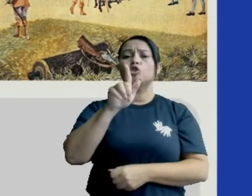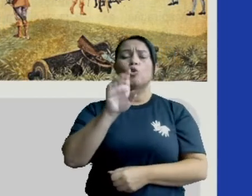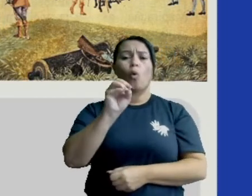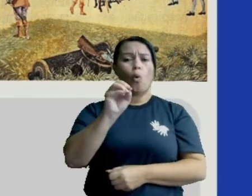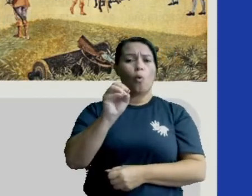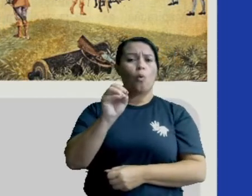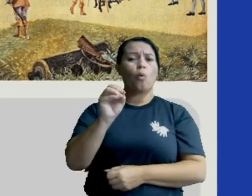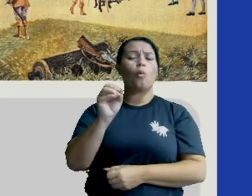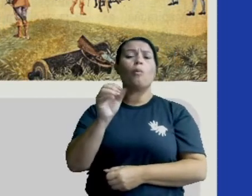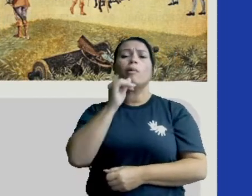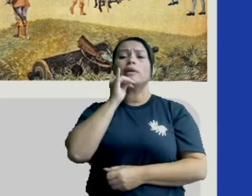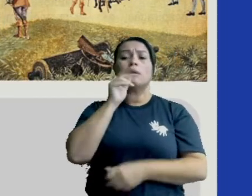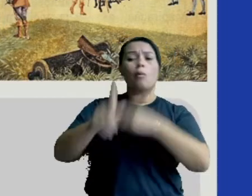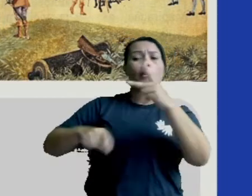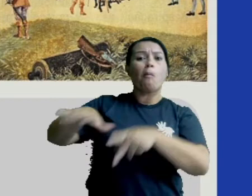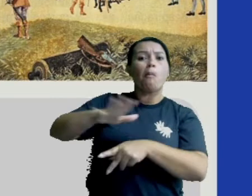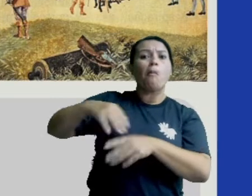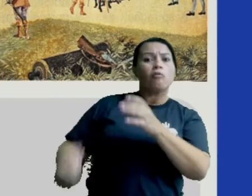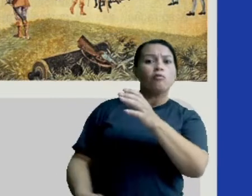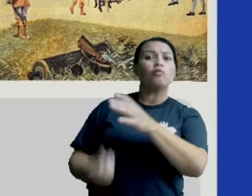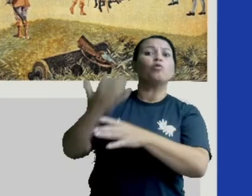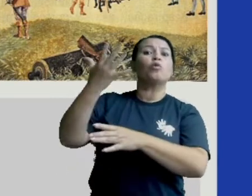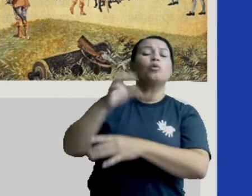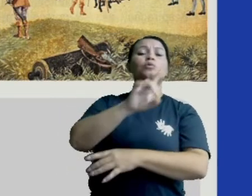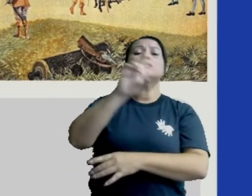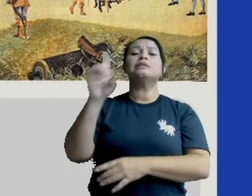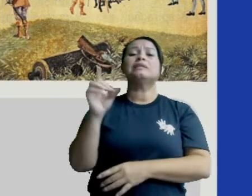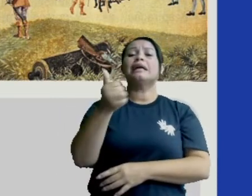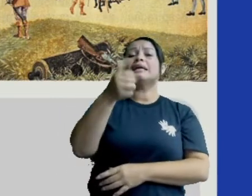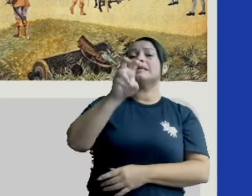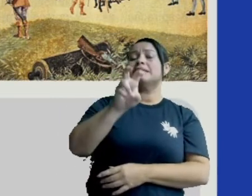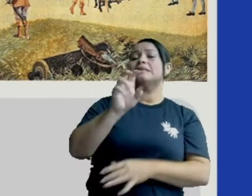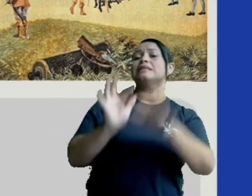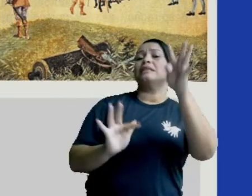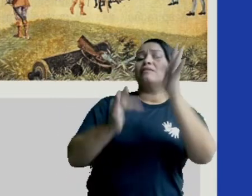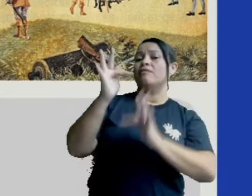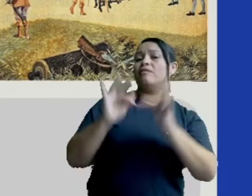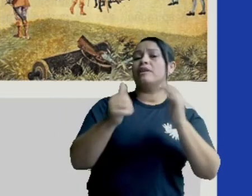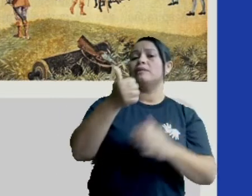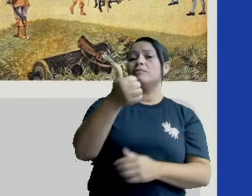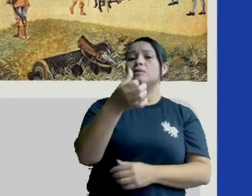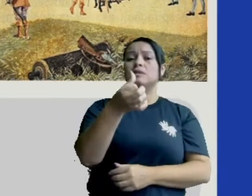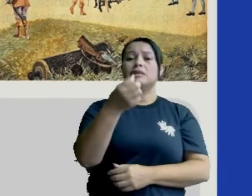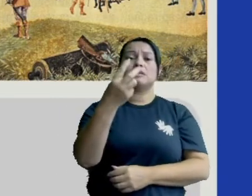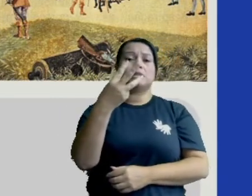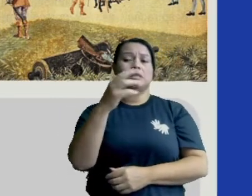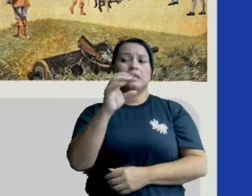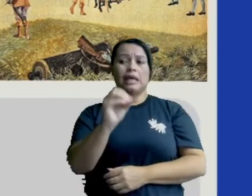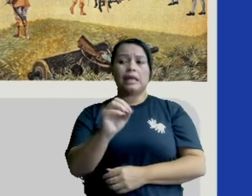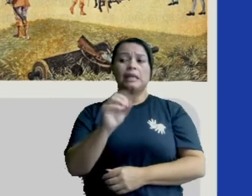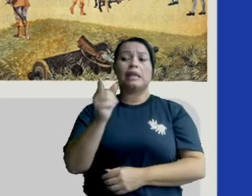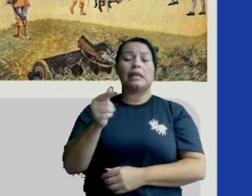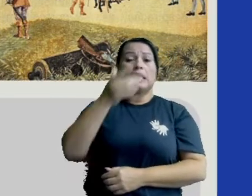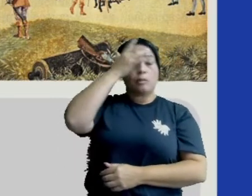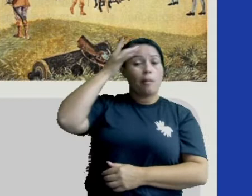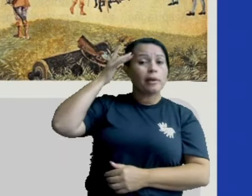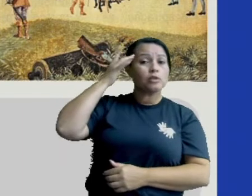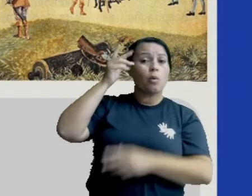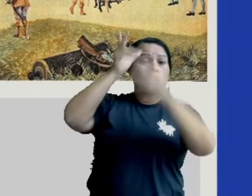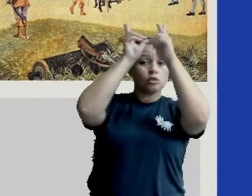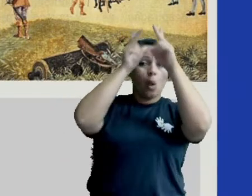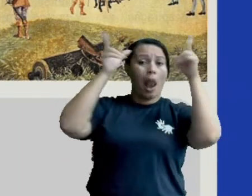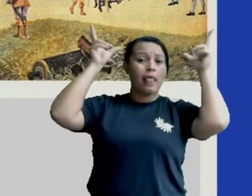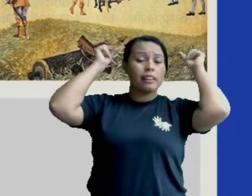povoado, exatamente no dia 15 de fevereiro de 1630, os holandeses atacaram